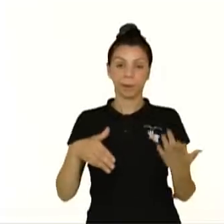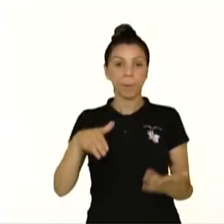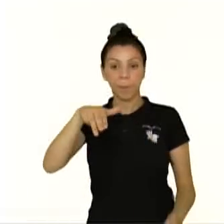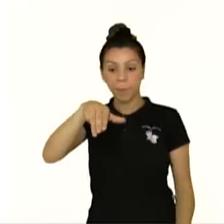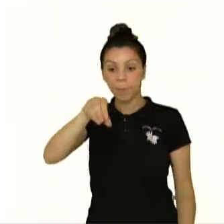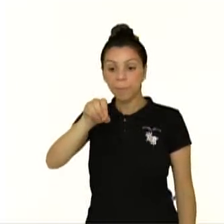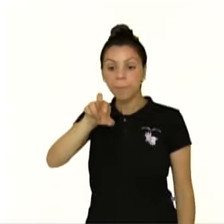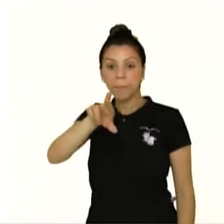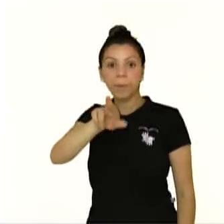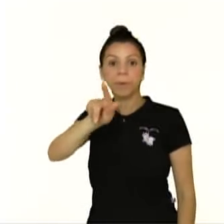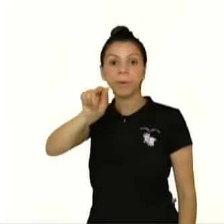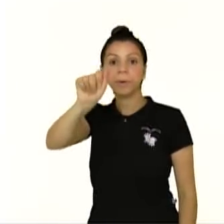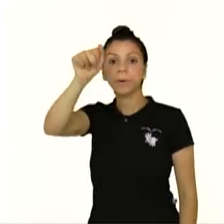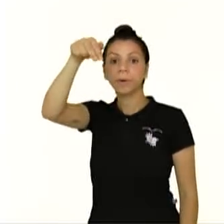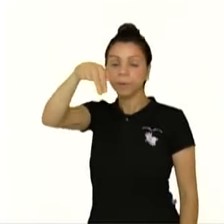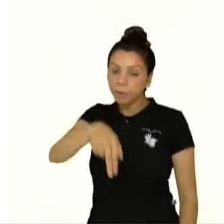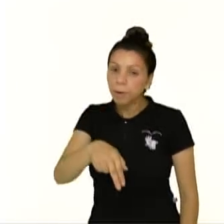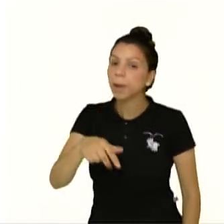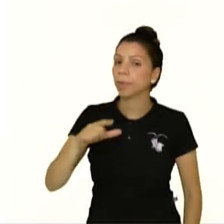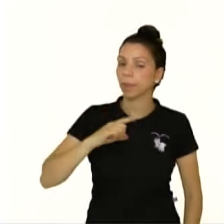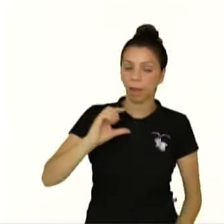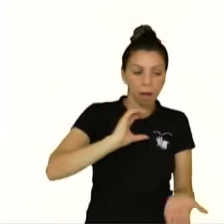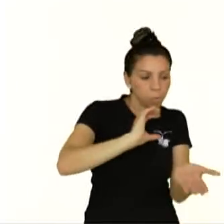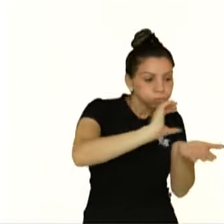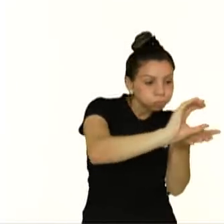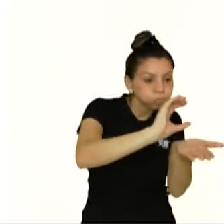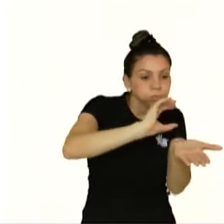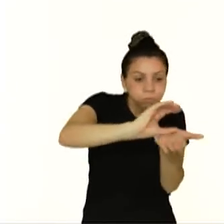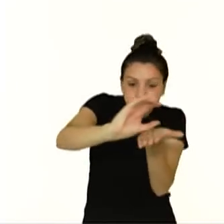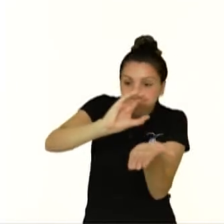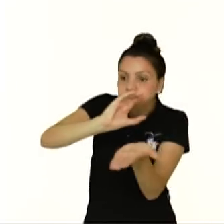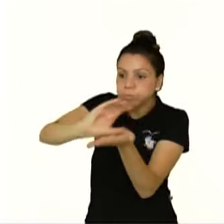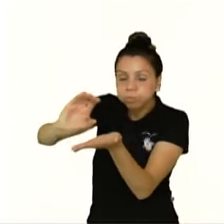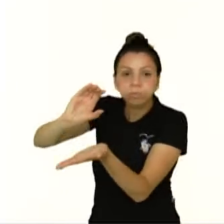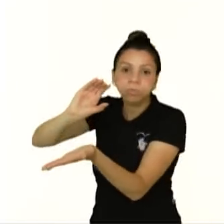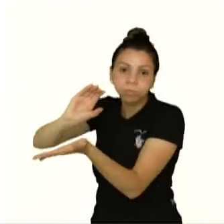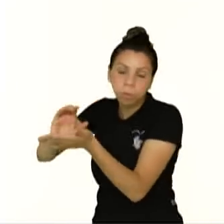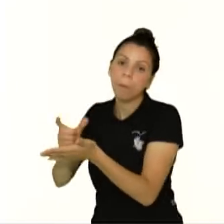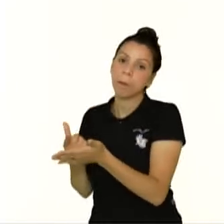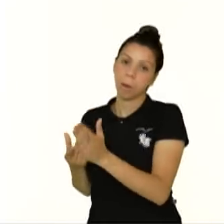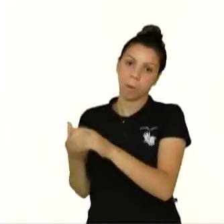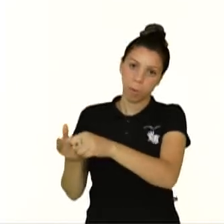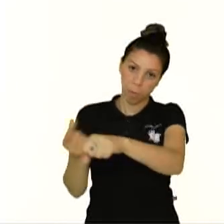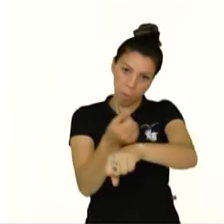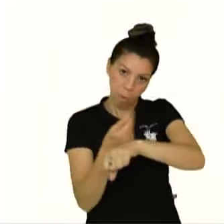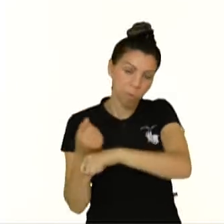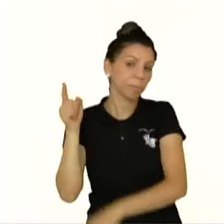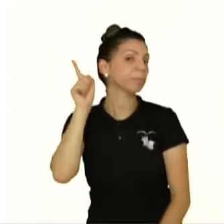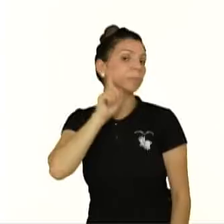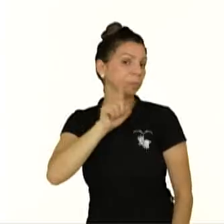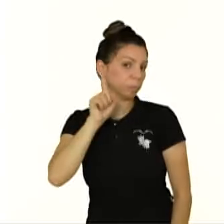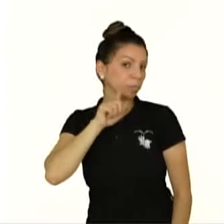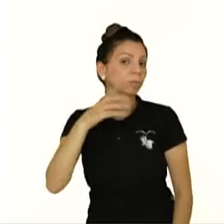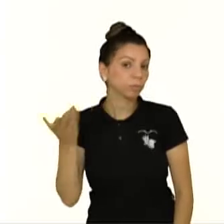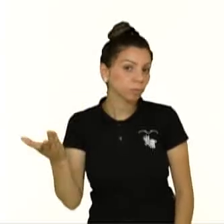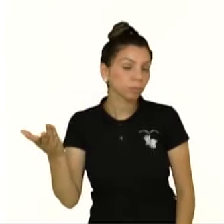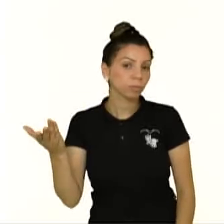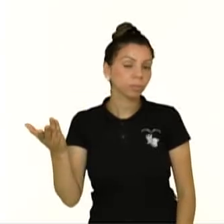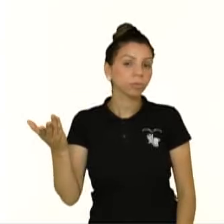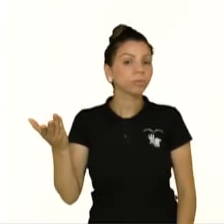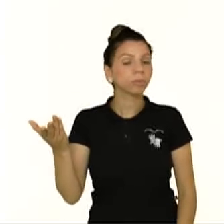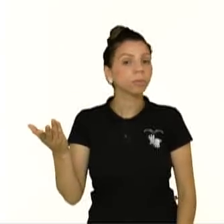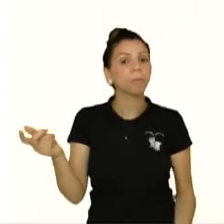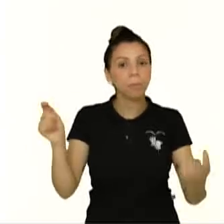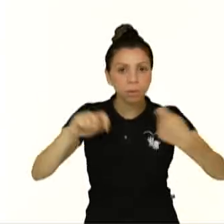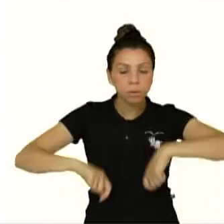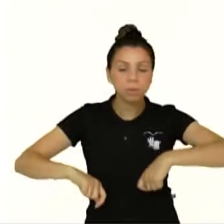ter realizado financiamentos em vários setores essenciais para a economia dos Estados Unidos da América,